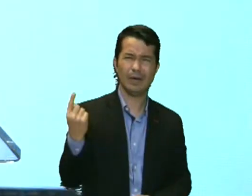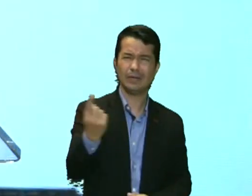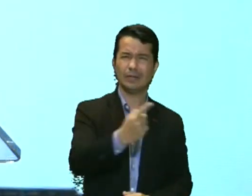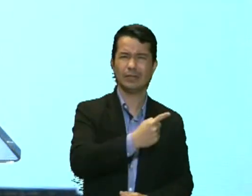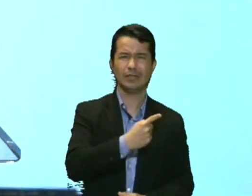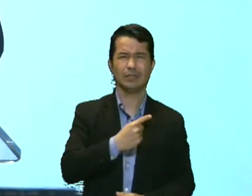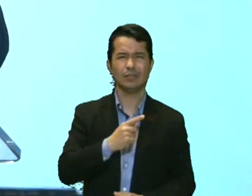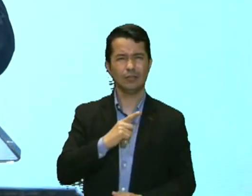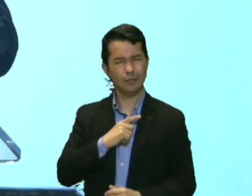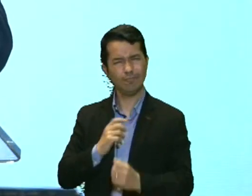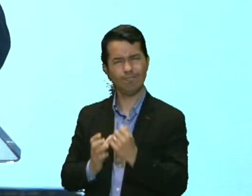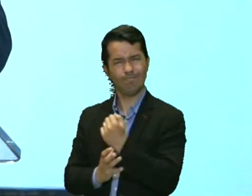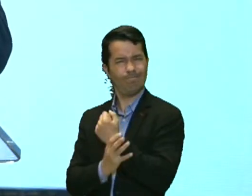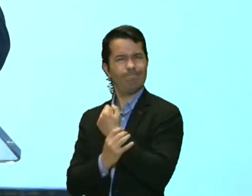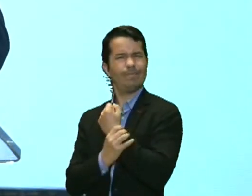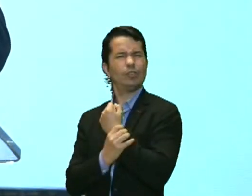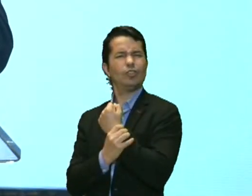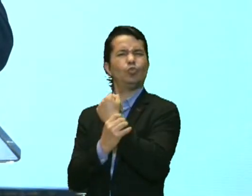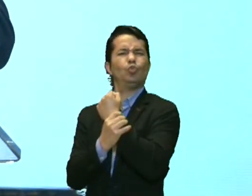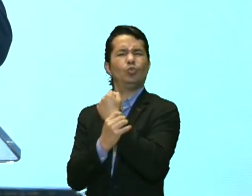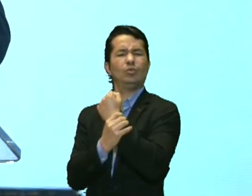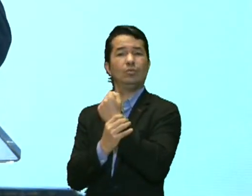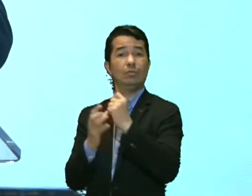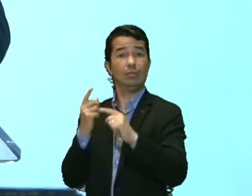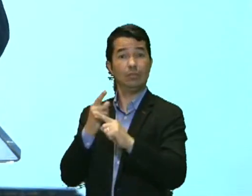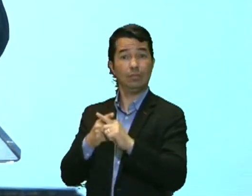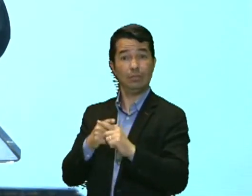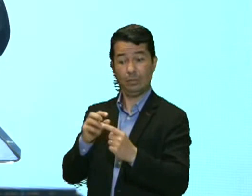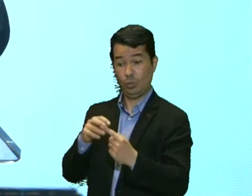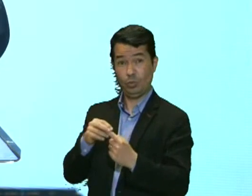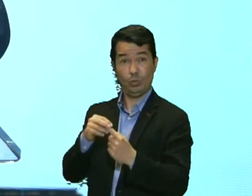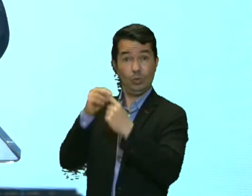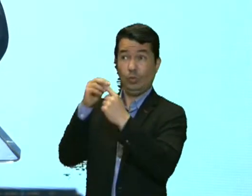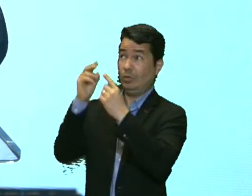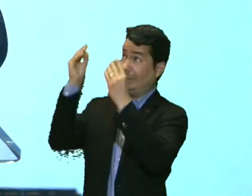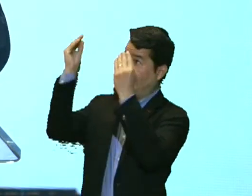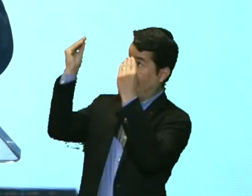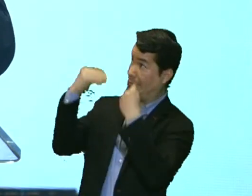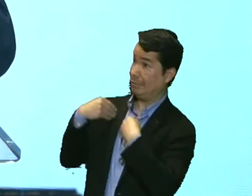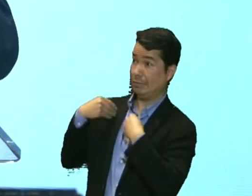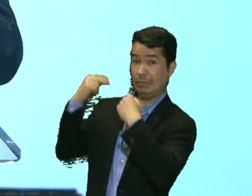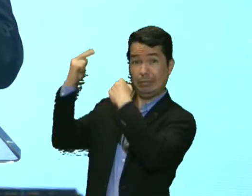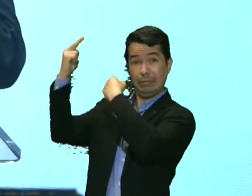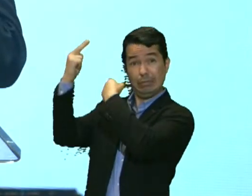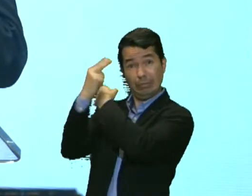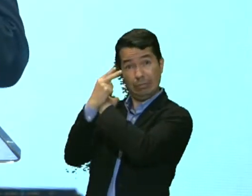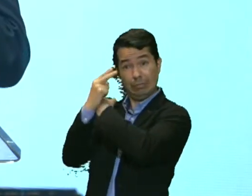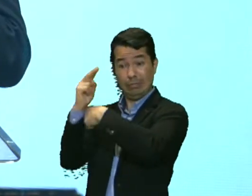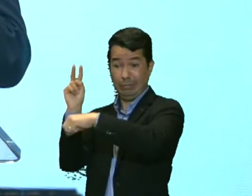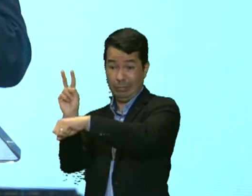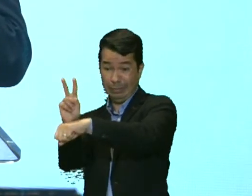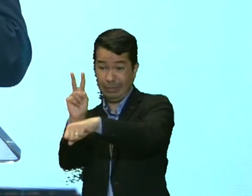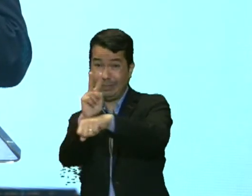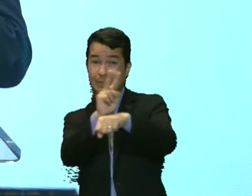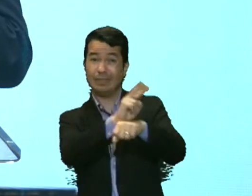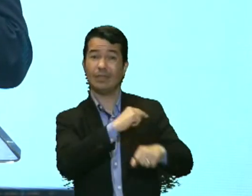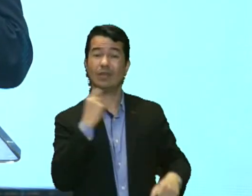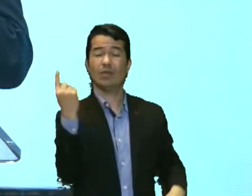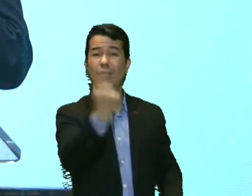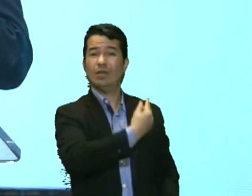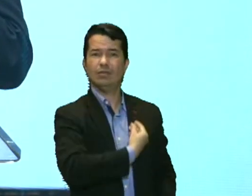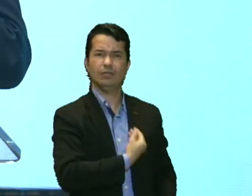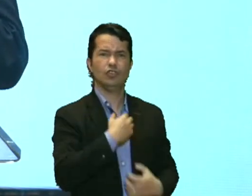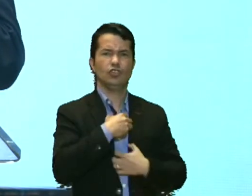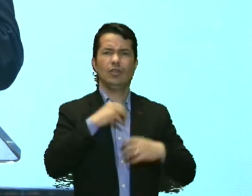certificada à medida que experimentamos a proteção divina através da paz de Deus.